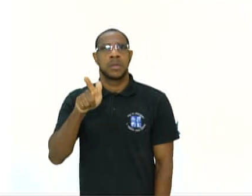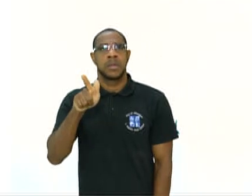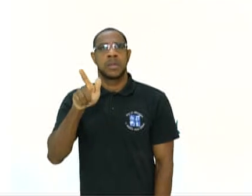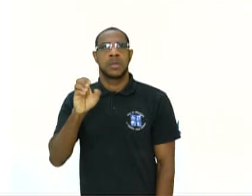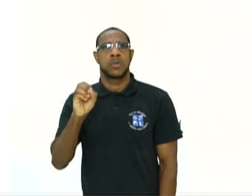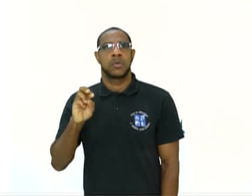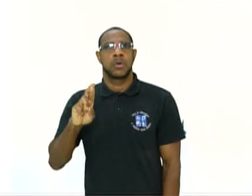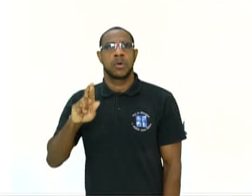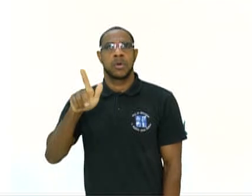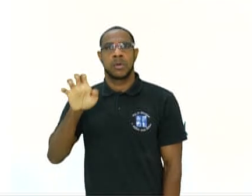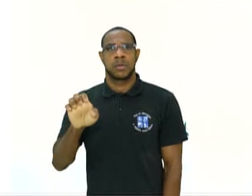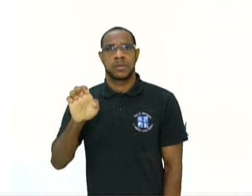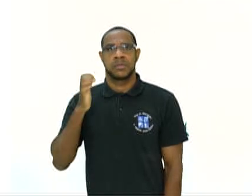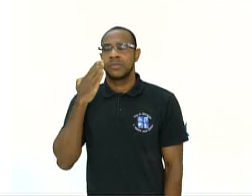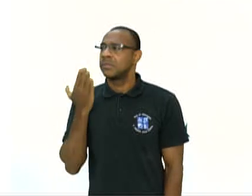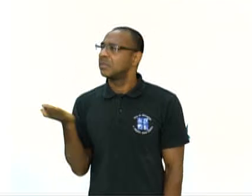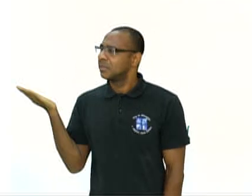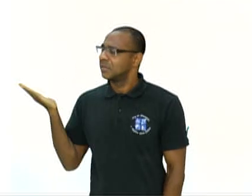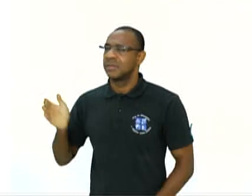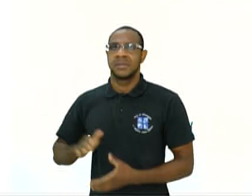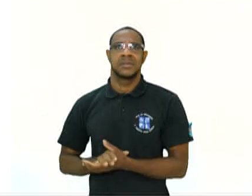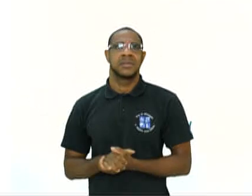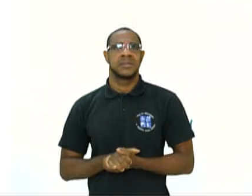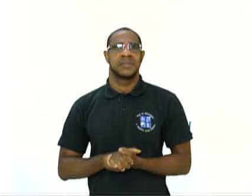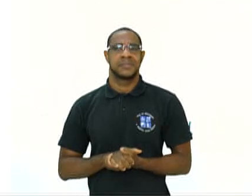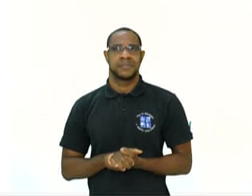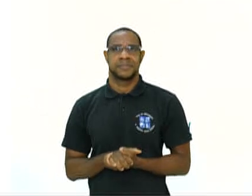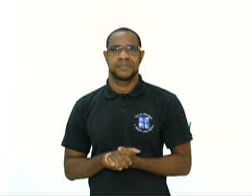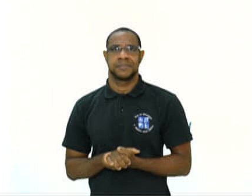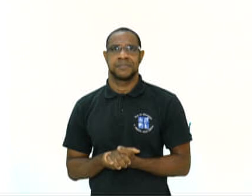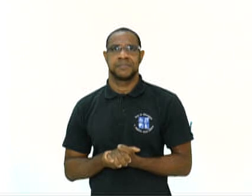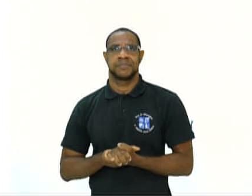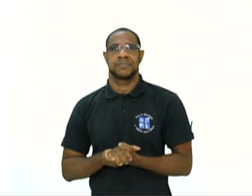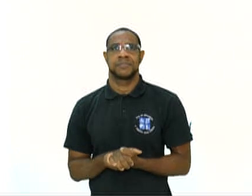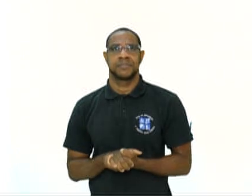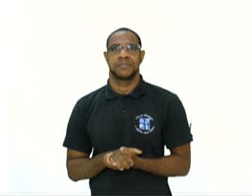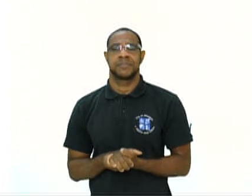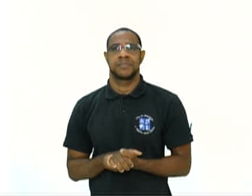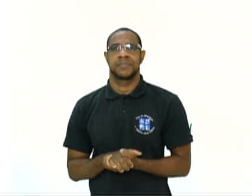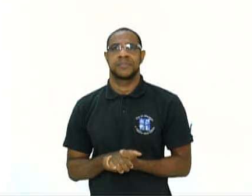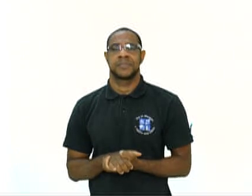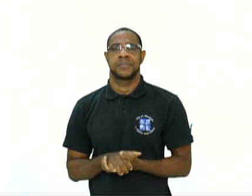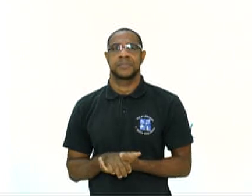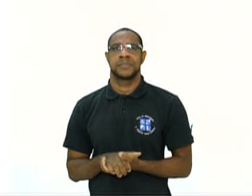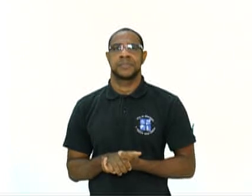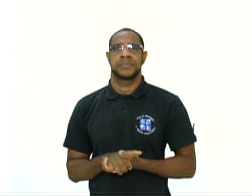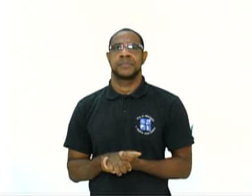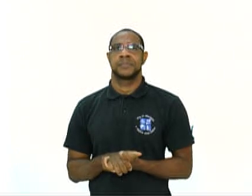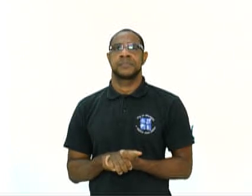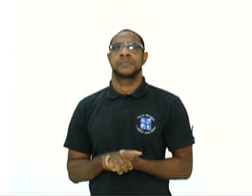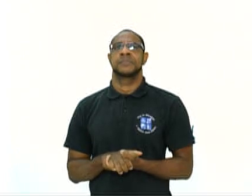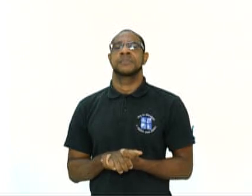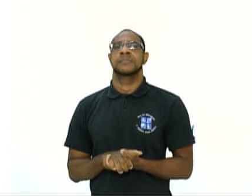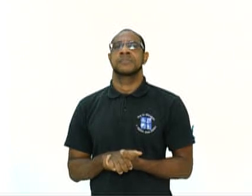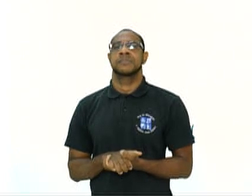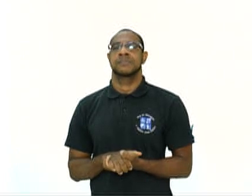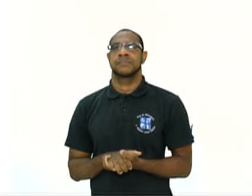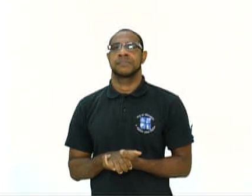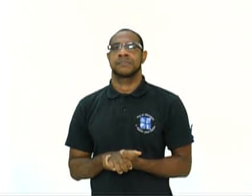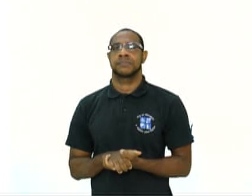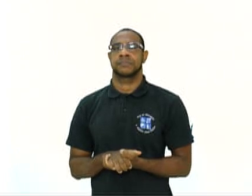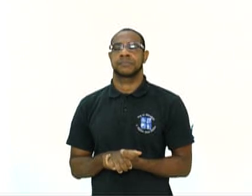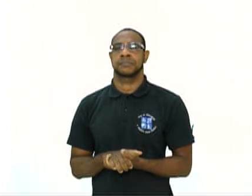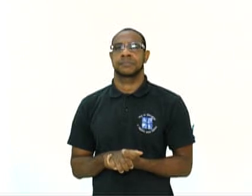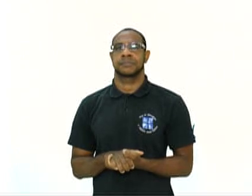enslaved and went on to become one of the most preeminent scientists and inventor of his